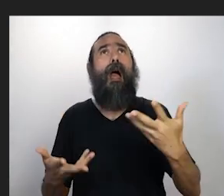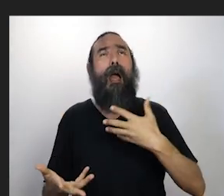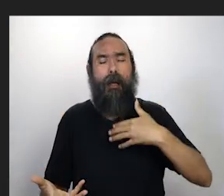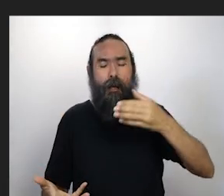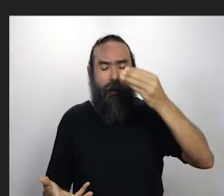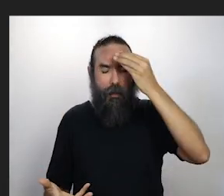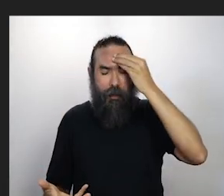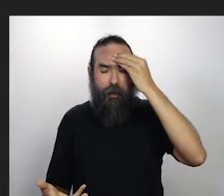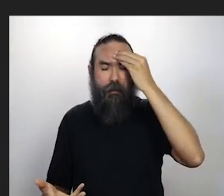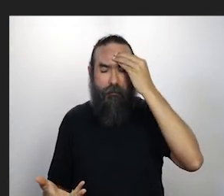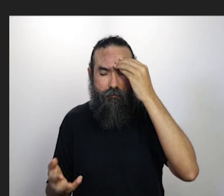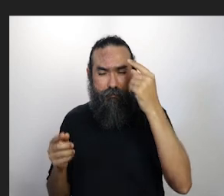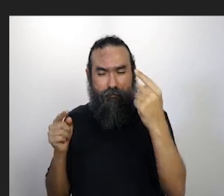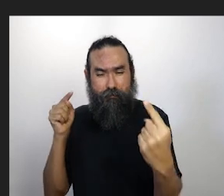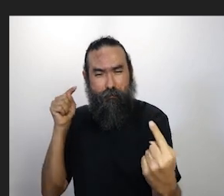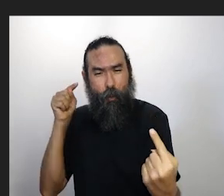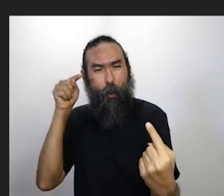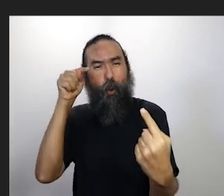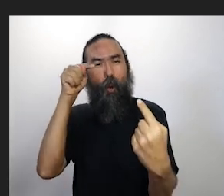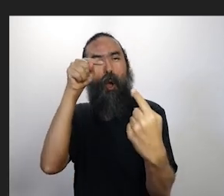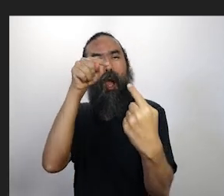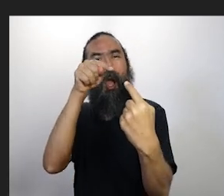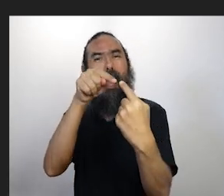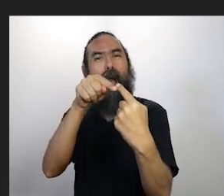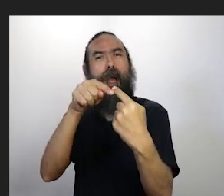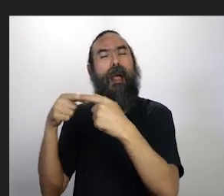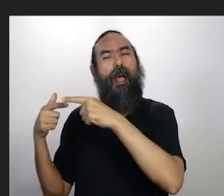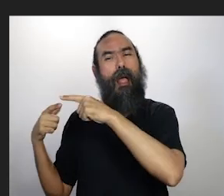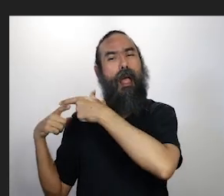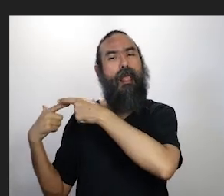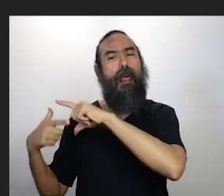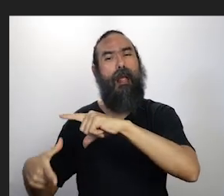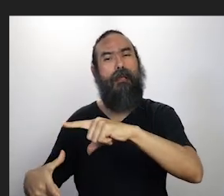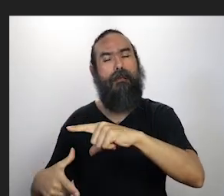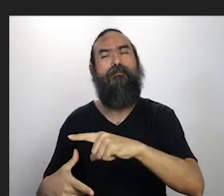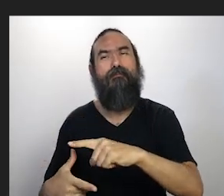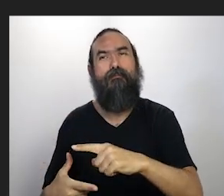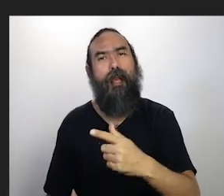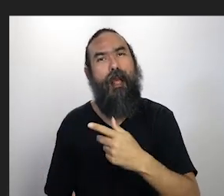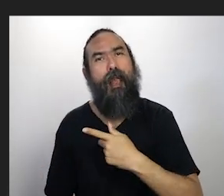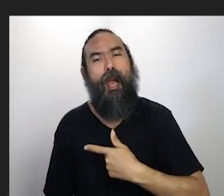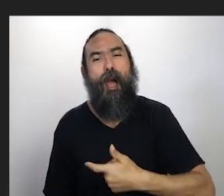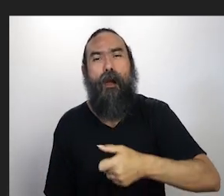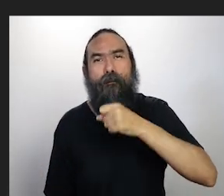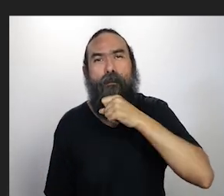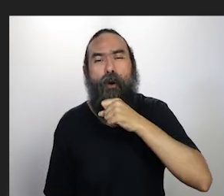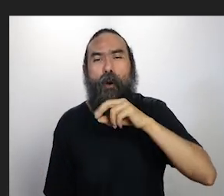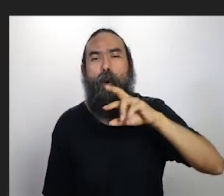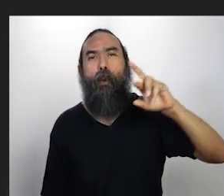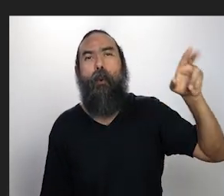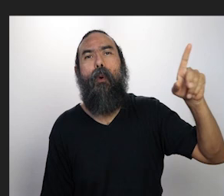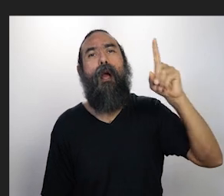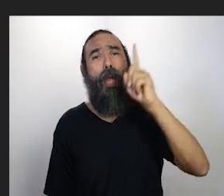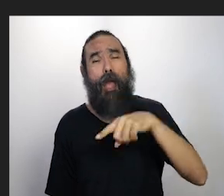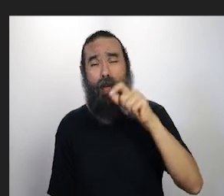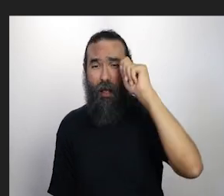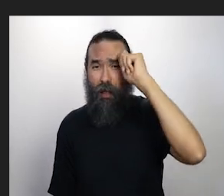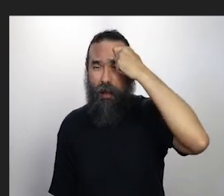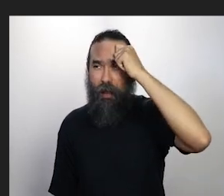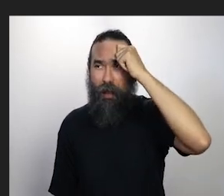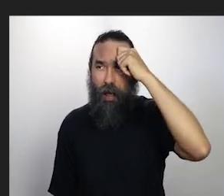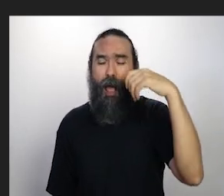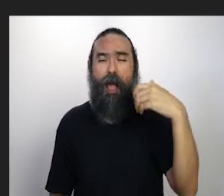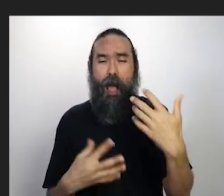com o encontro, meu avô é negro, e aí tudo isso, assim, acho que são memórias ancestrais mesmo que foram reverberando, e eu acho que